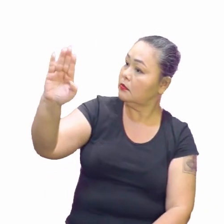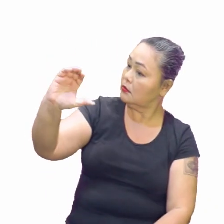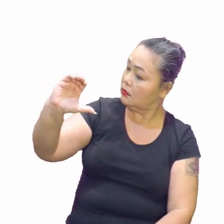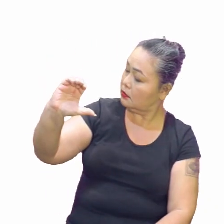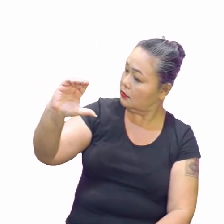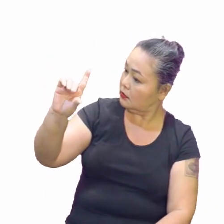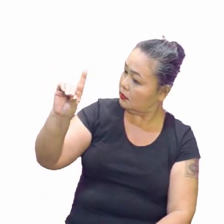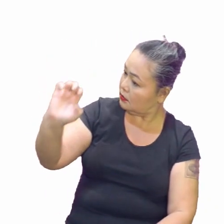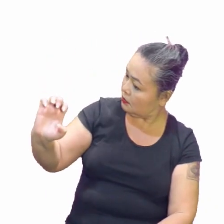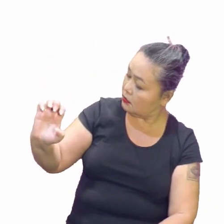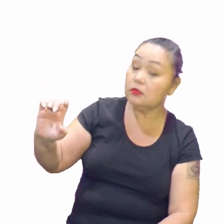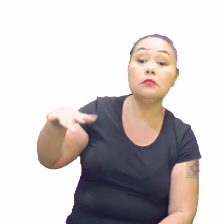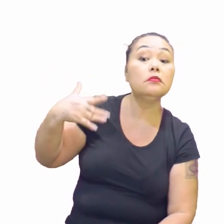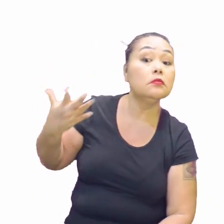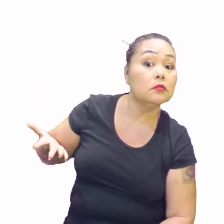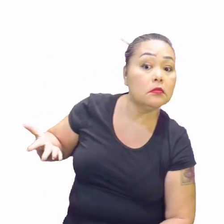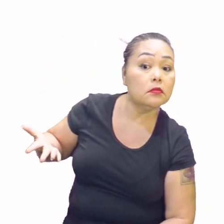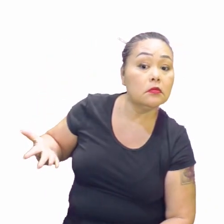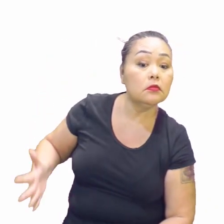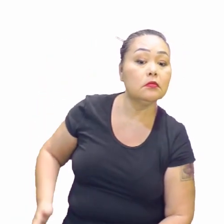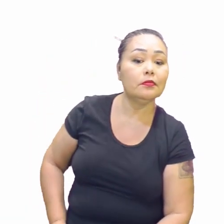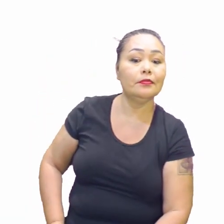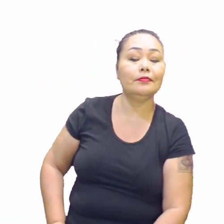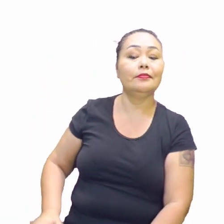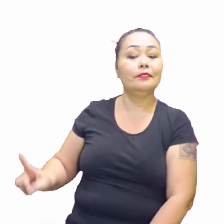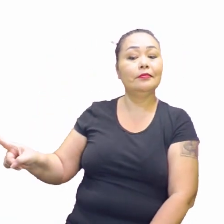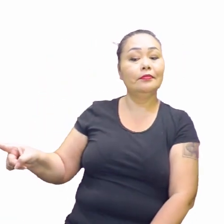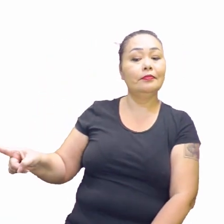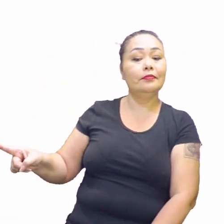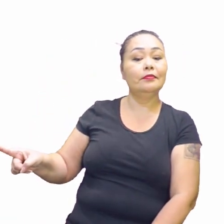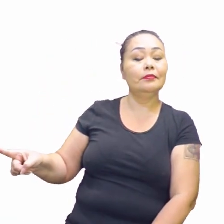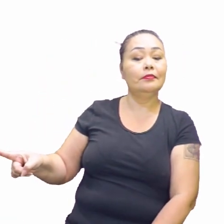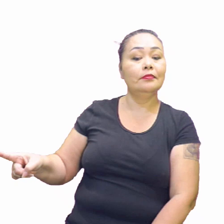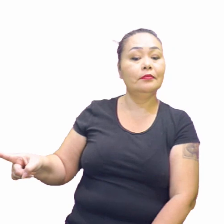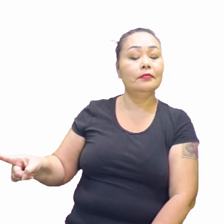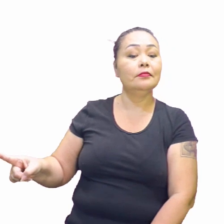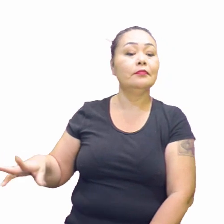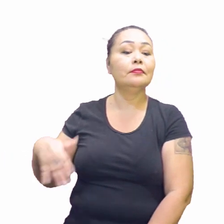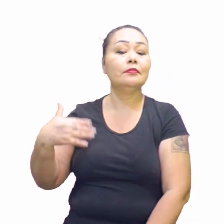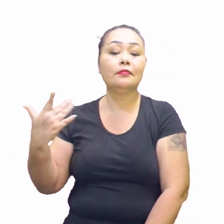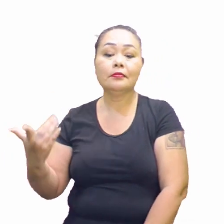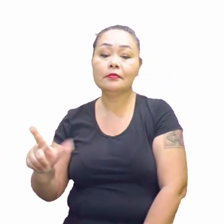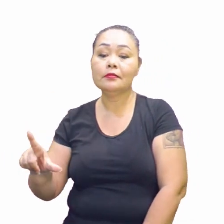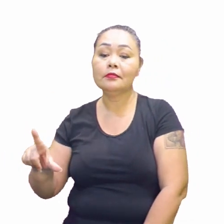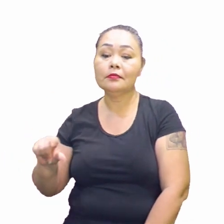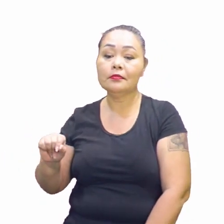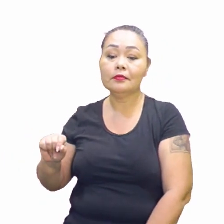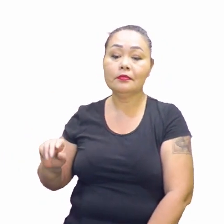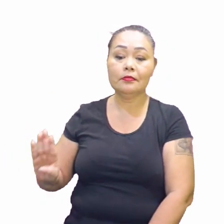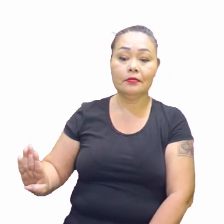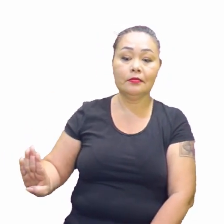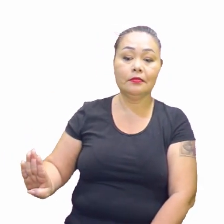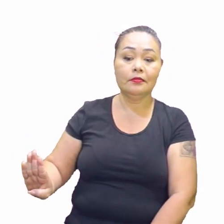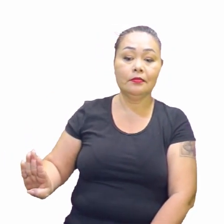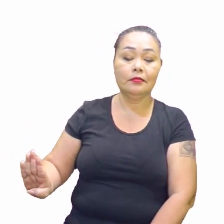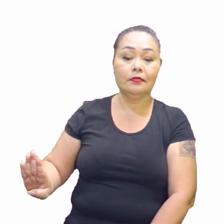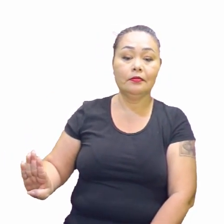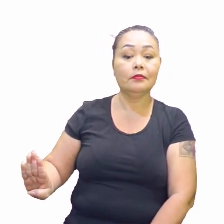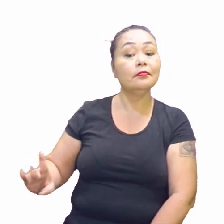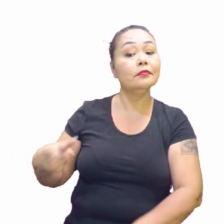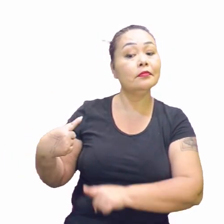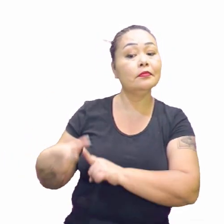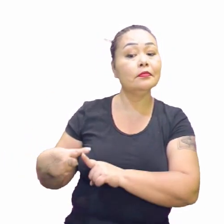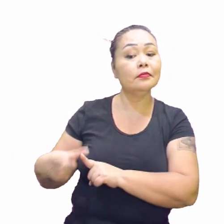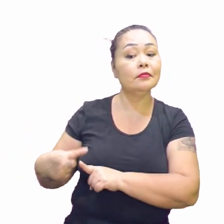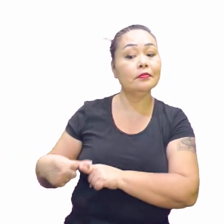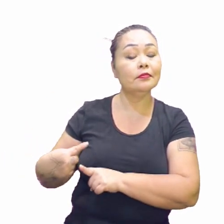D ou E? Nós temos aqui a alternativa B.